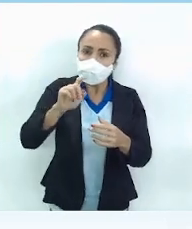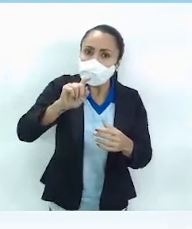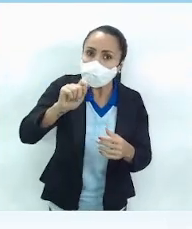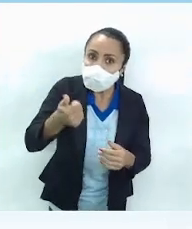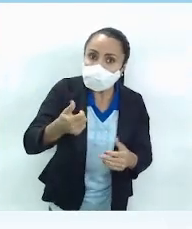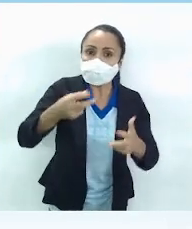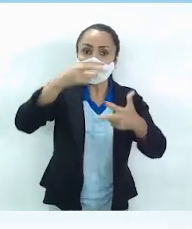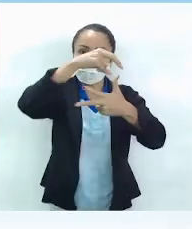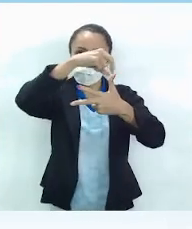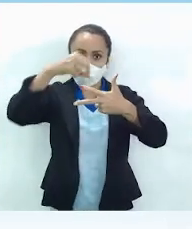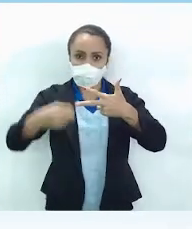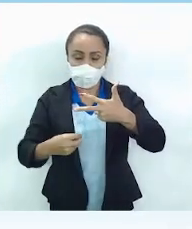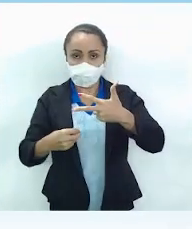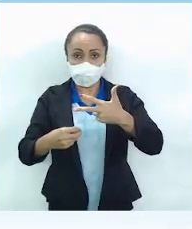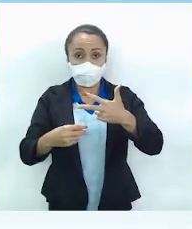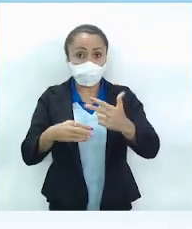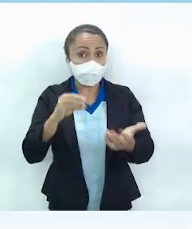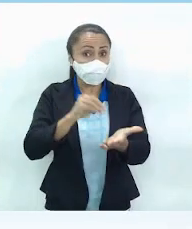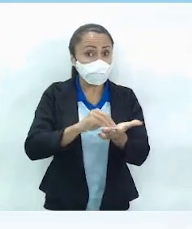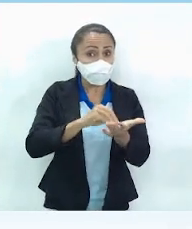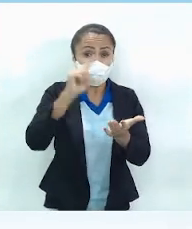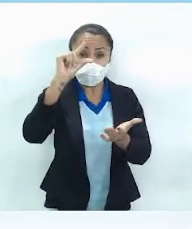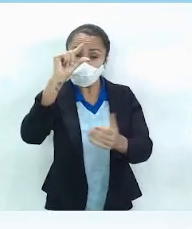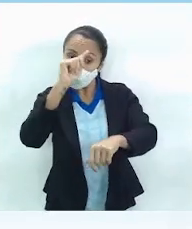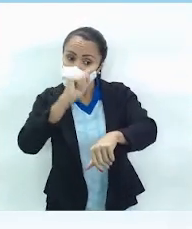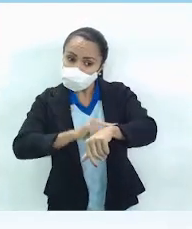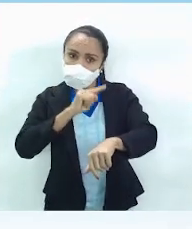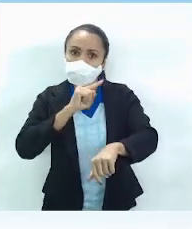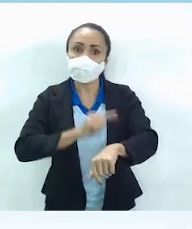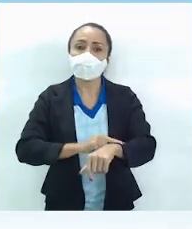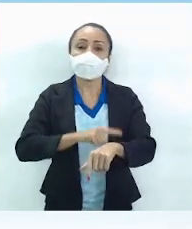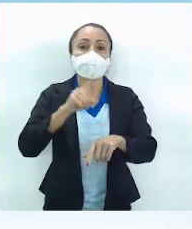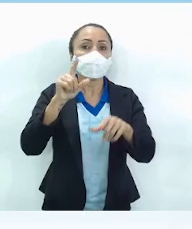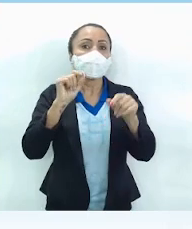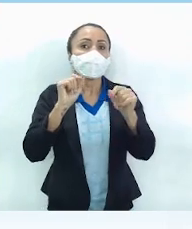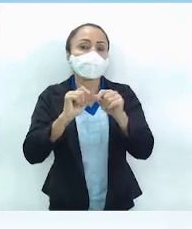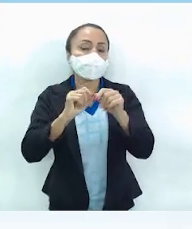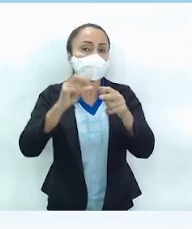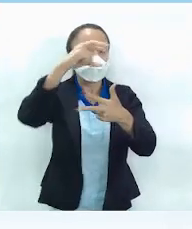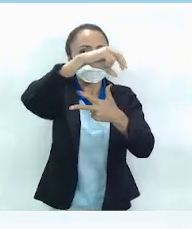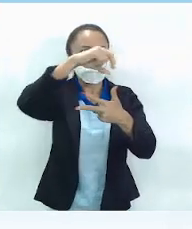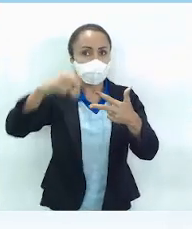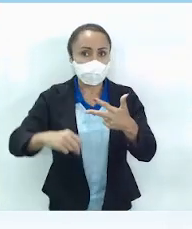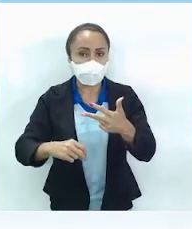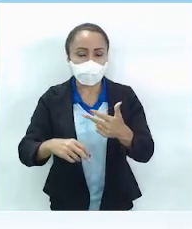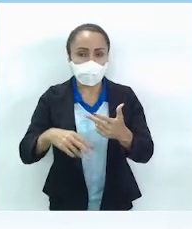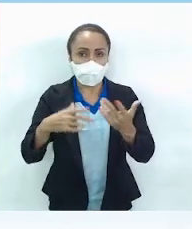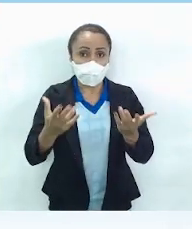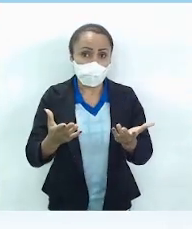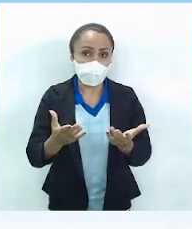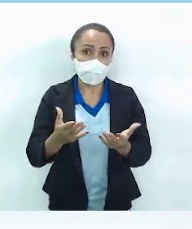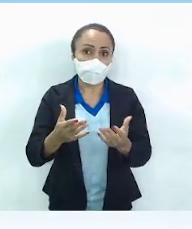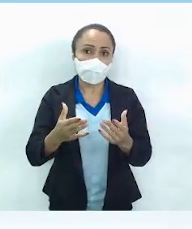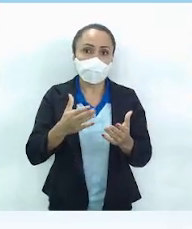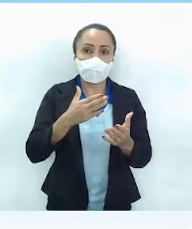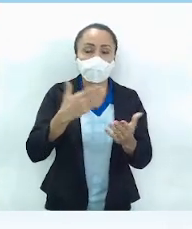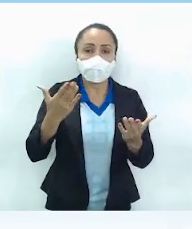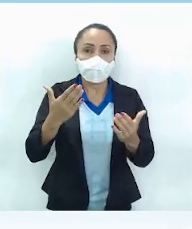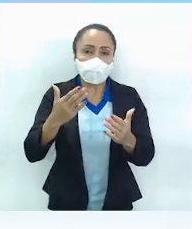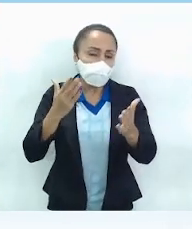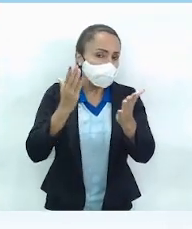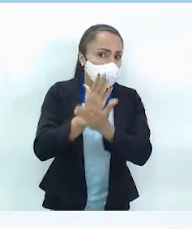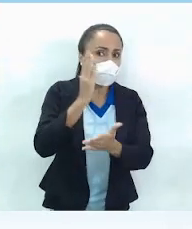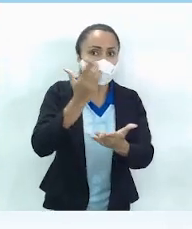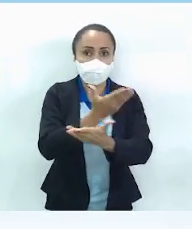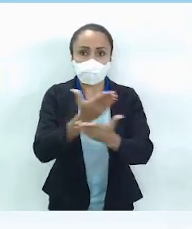do Enem, hein? Falta aí pouco tempo para vocês fazerem esse exame, que vai credenciar vocês ao curso